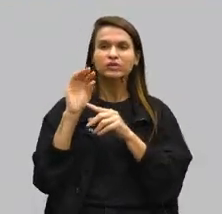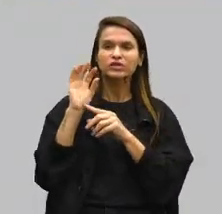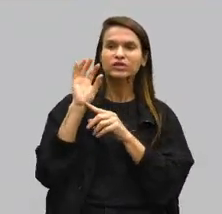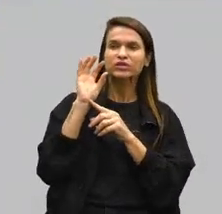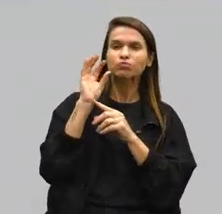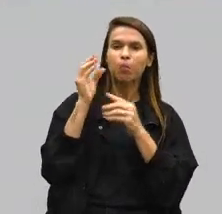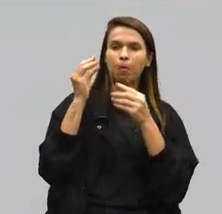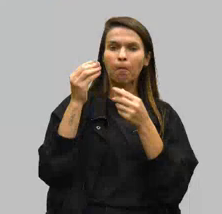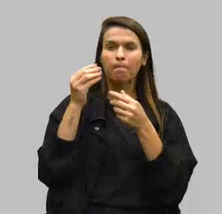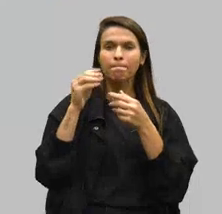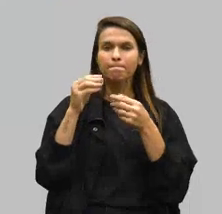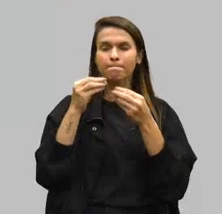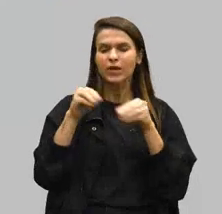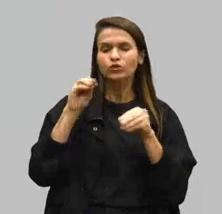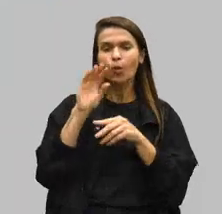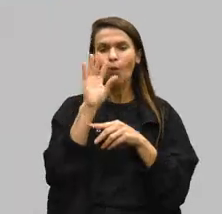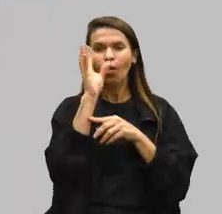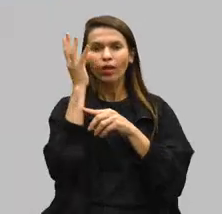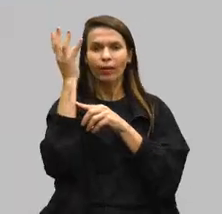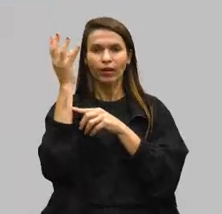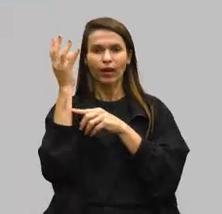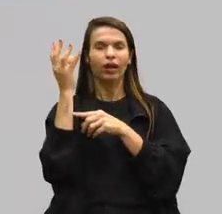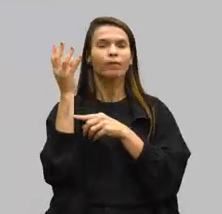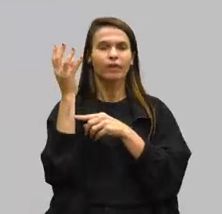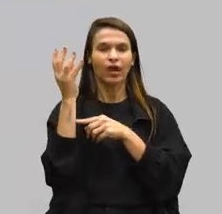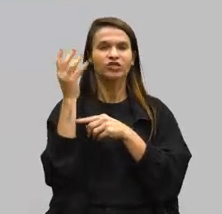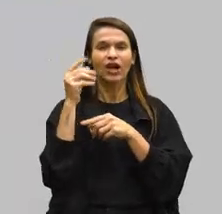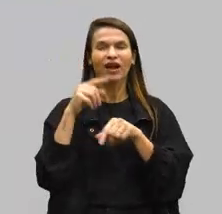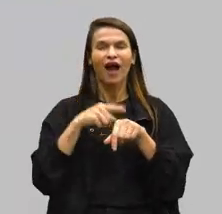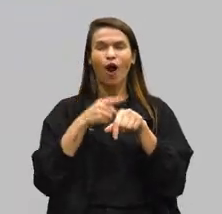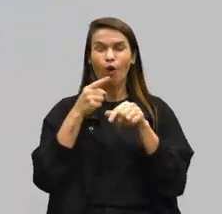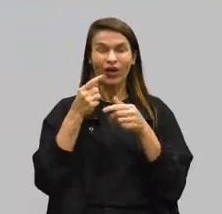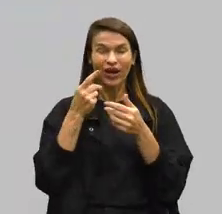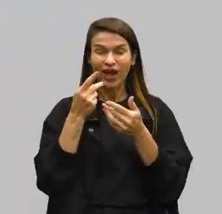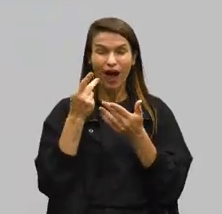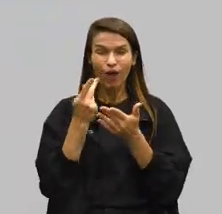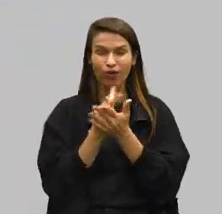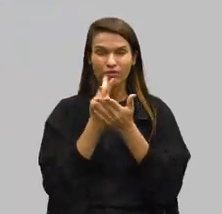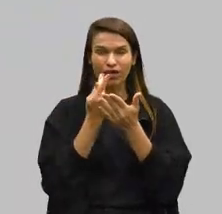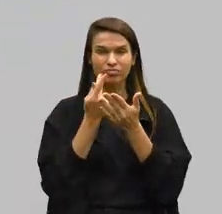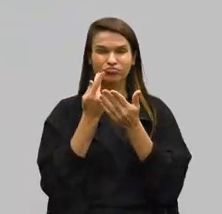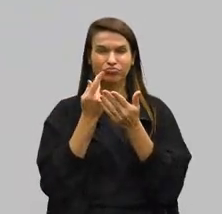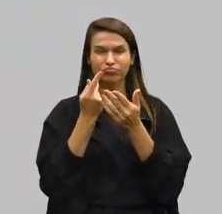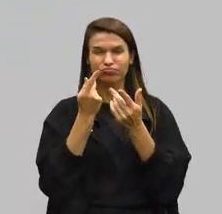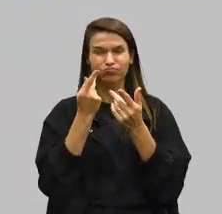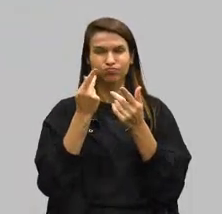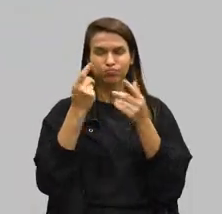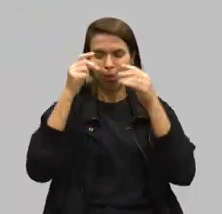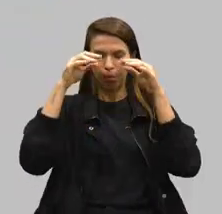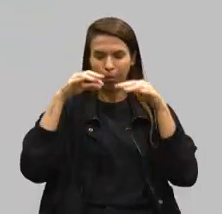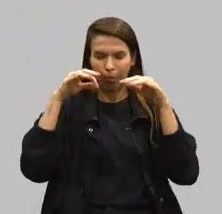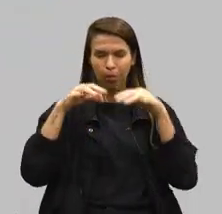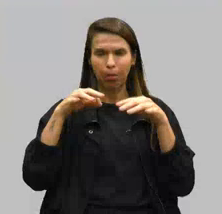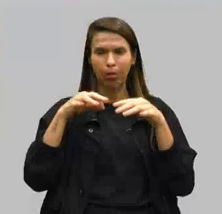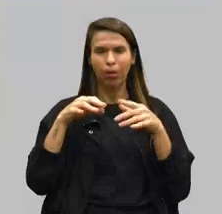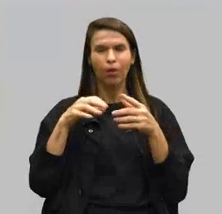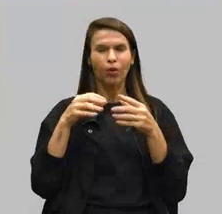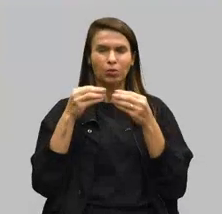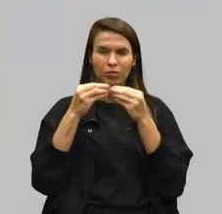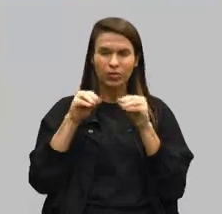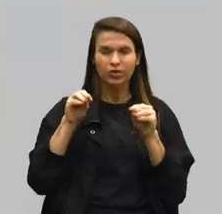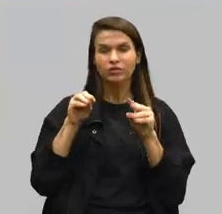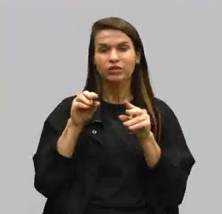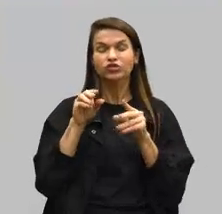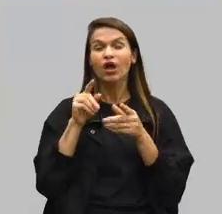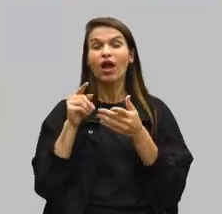que onde é que bate né quer dizer na hora que acontece as tragédias eh quem é chamado para responder de primeira